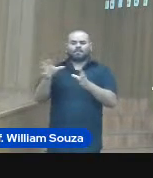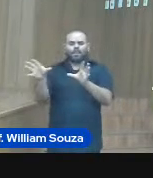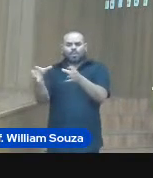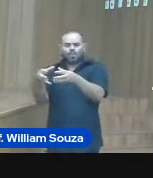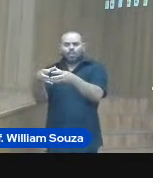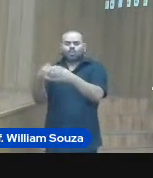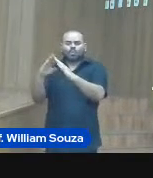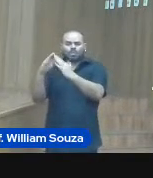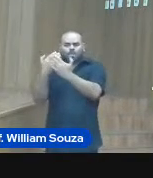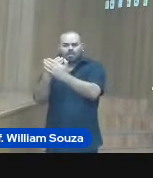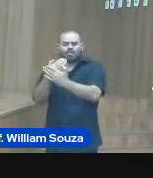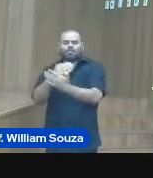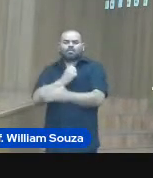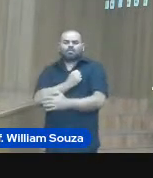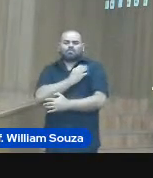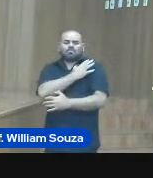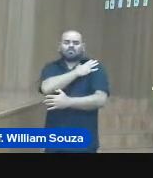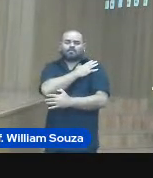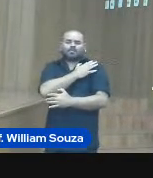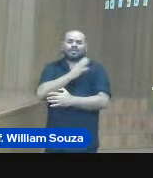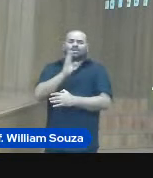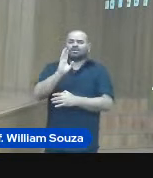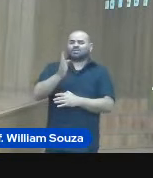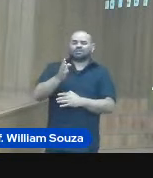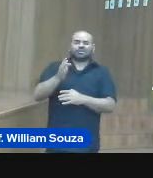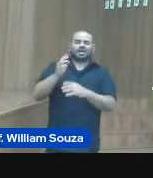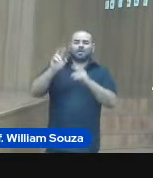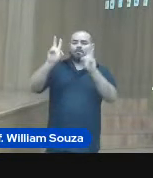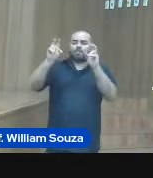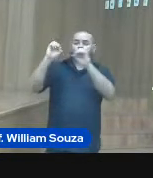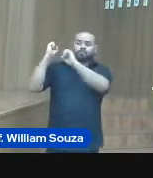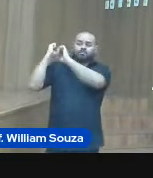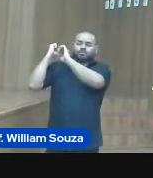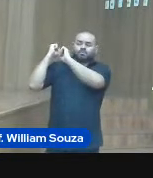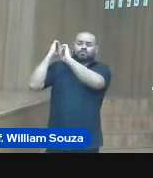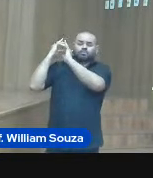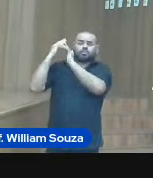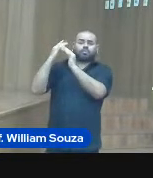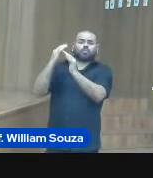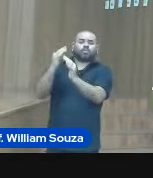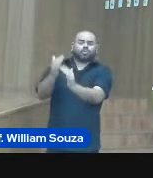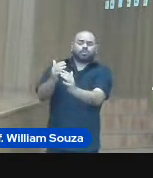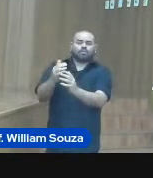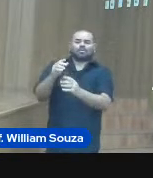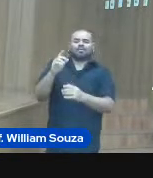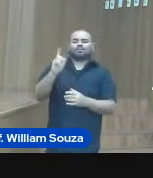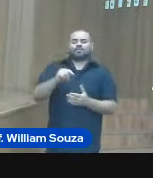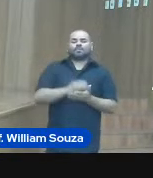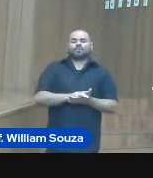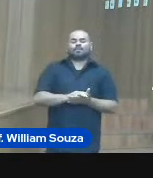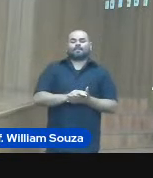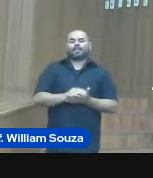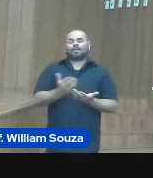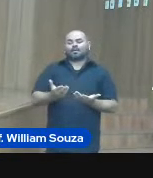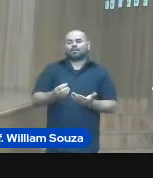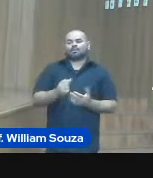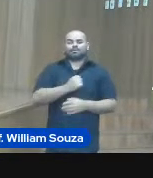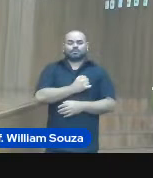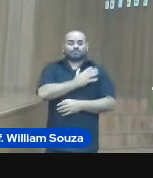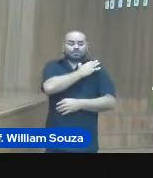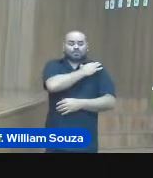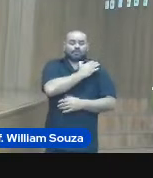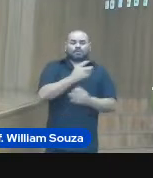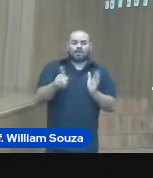Isso aí é um discurso que vem dessa época. Naturalmente, os militares, quando no governo, eles não iam dizer que